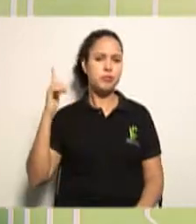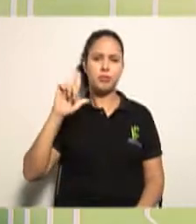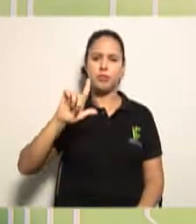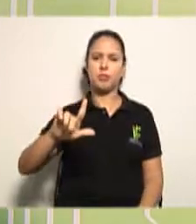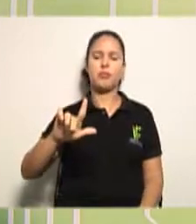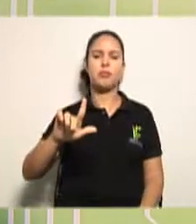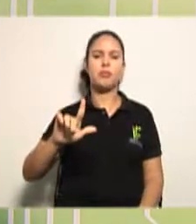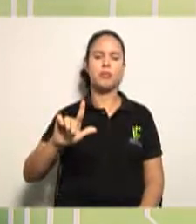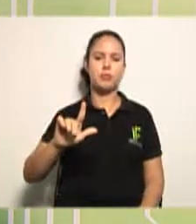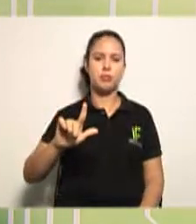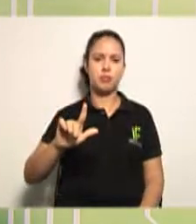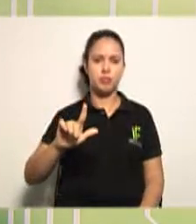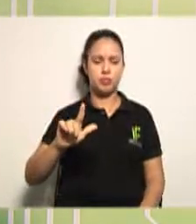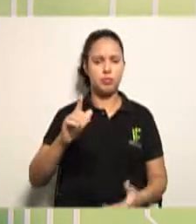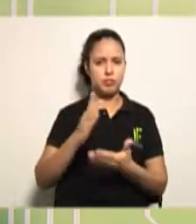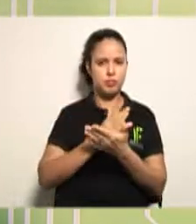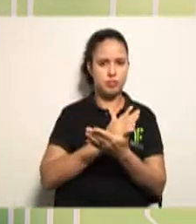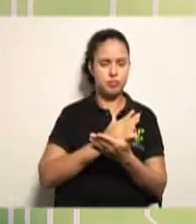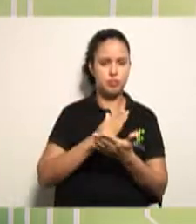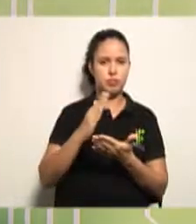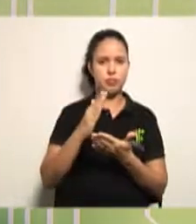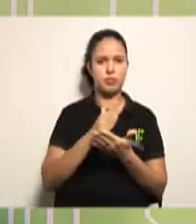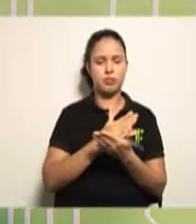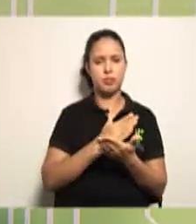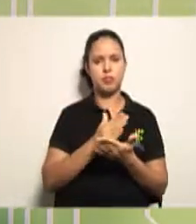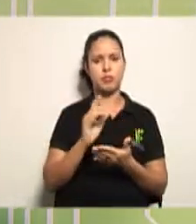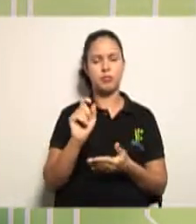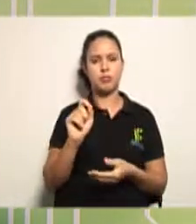alcançar algumas questões, e